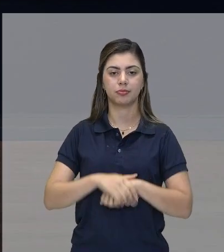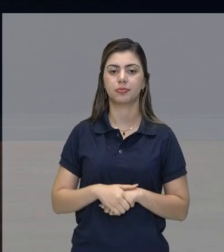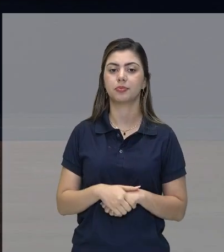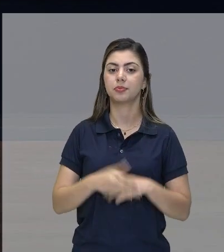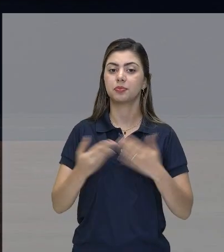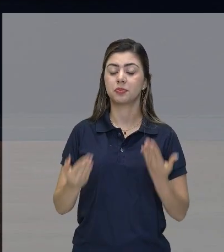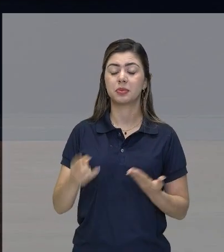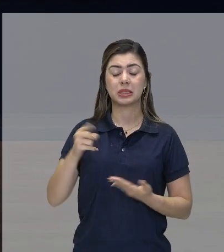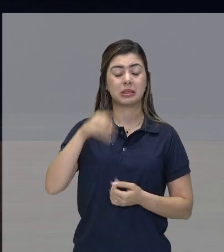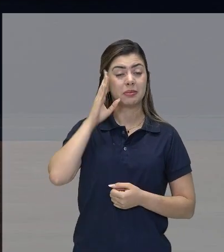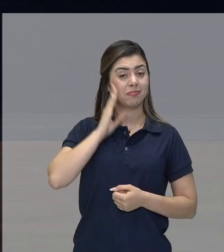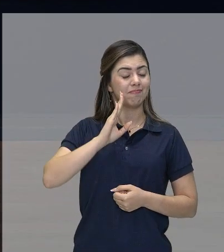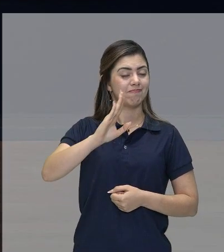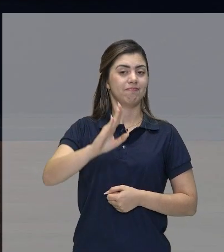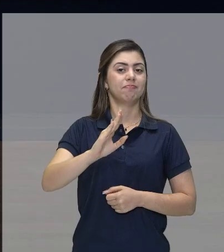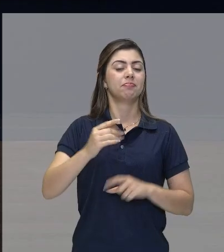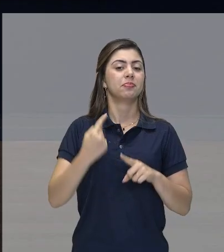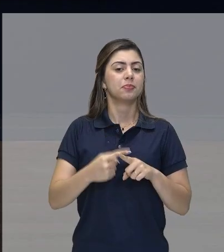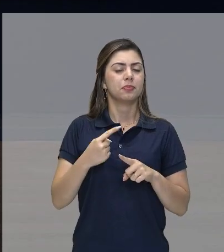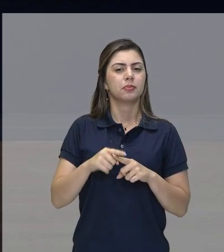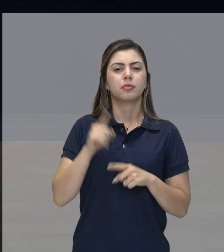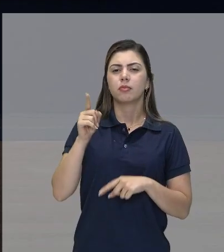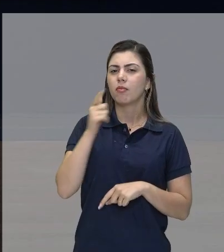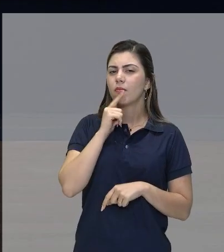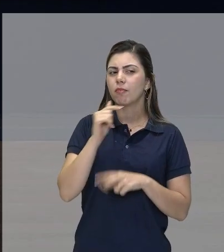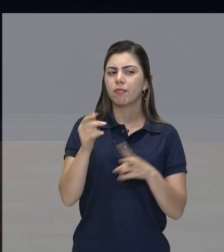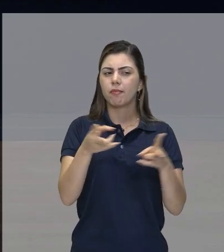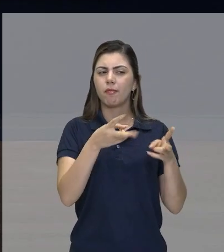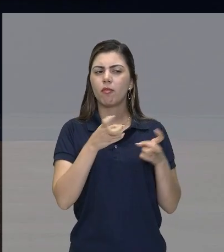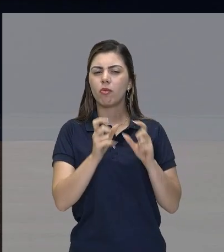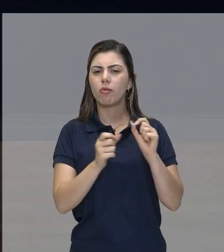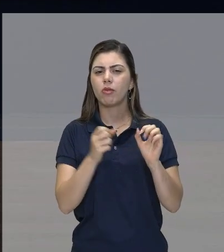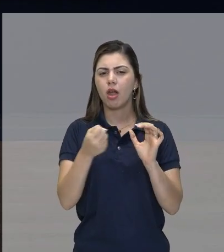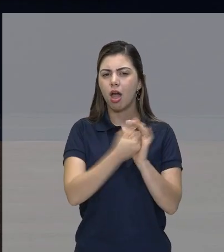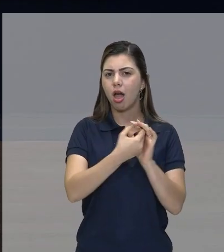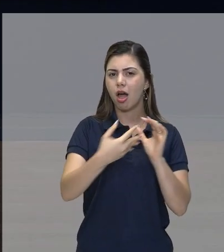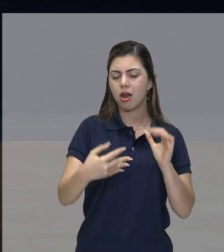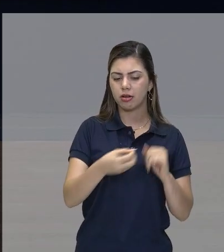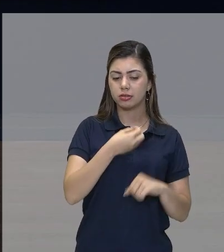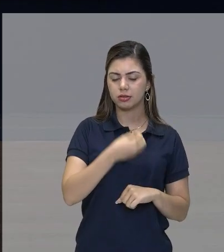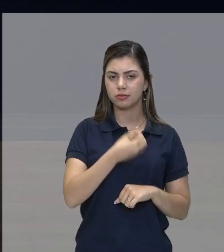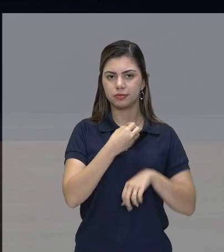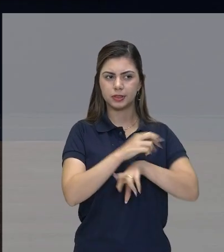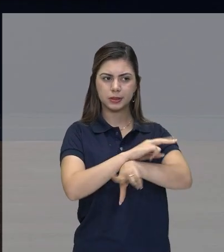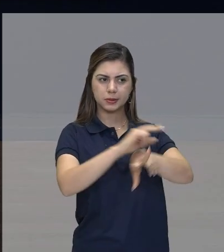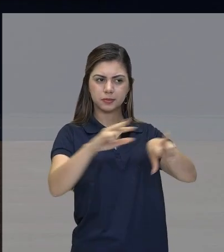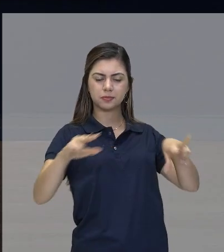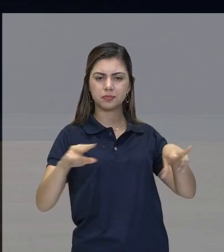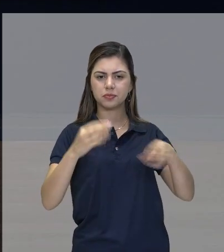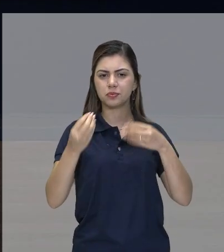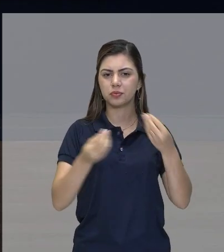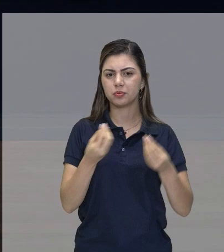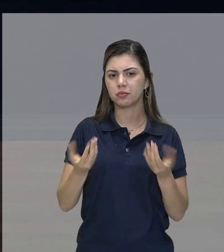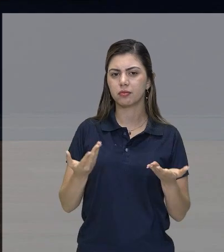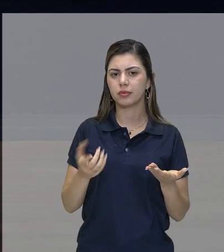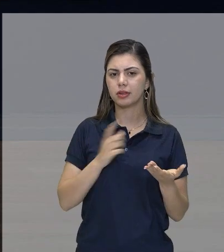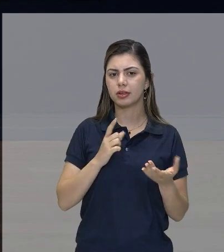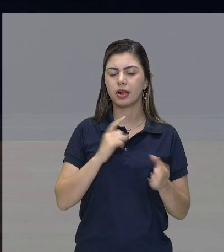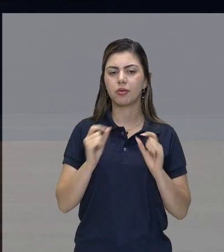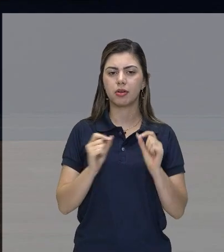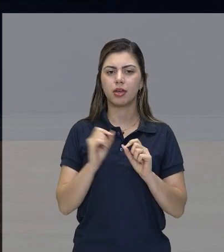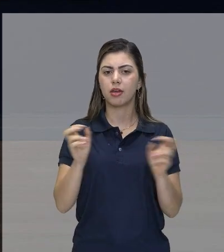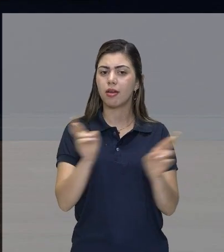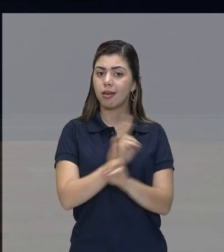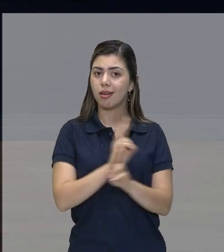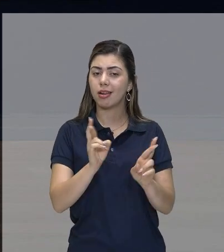foi primordial, porque ele percebeu que as características dos seres vivos estavam intimamente